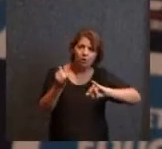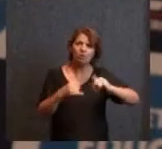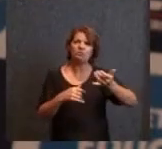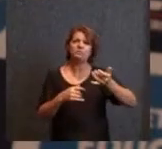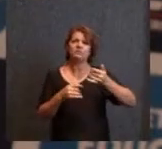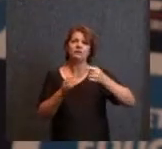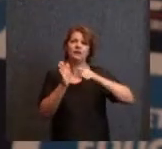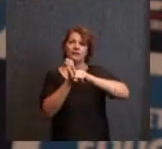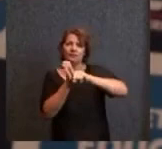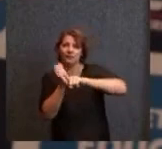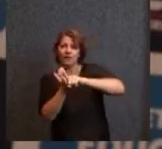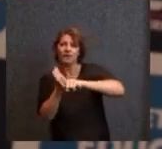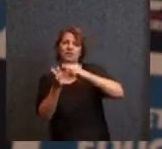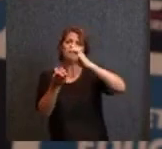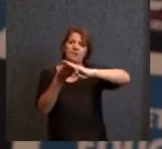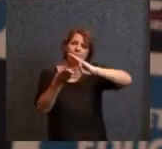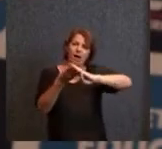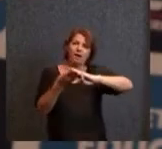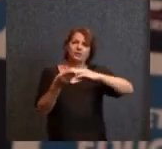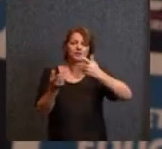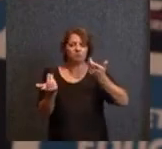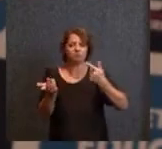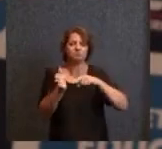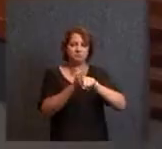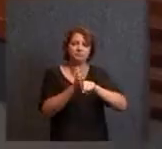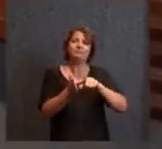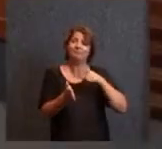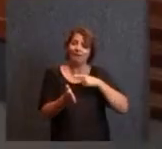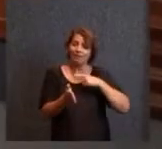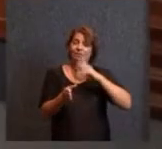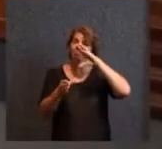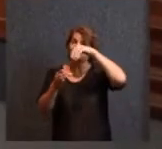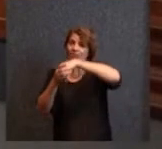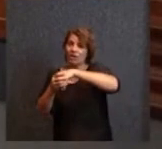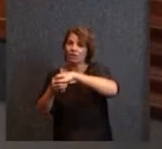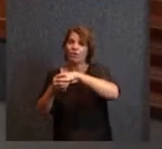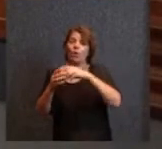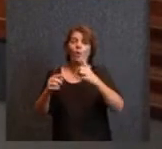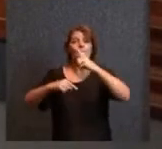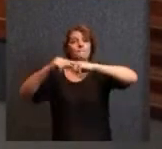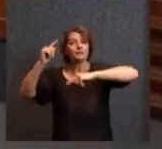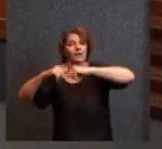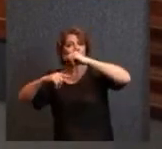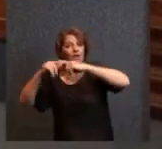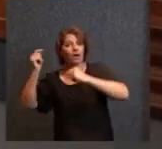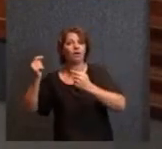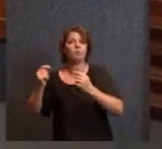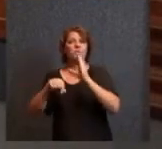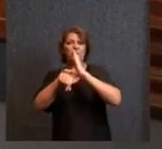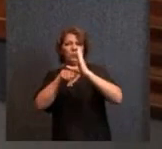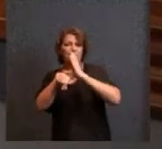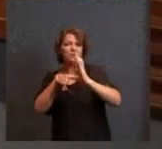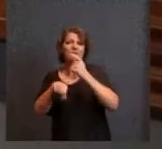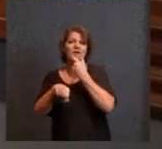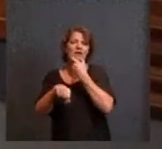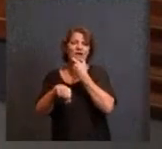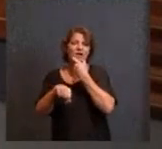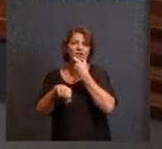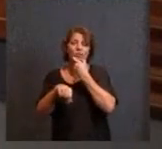de robótica que vão receber, que têm materiais esportivos, que terão curso de inglês, todas as